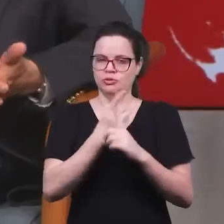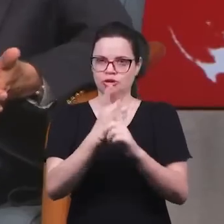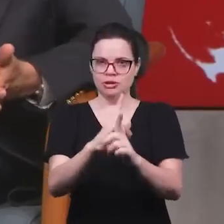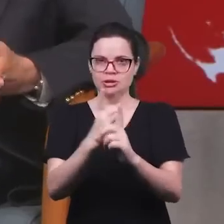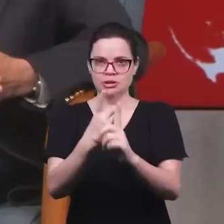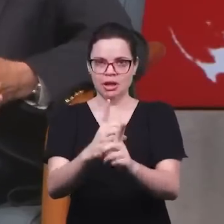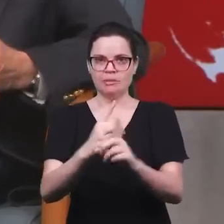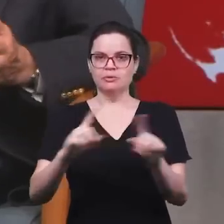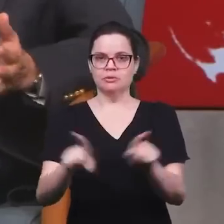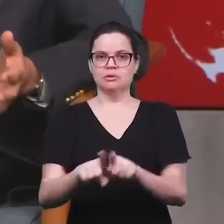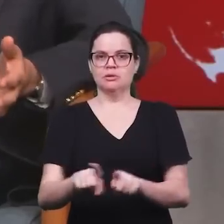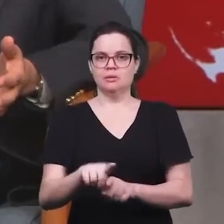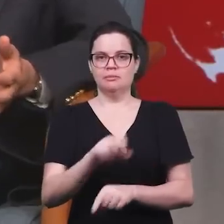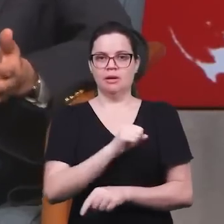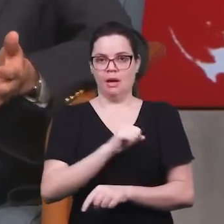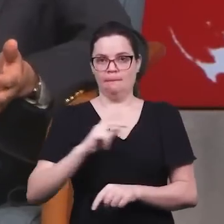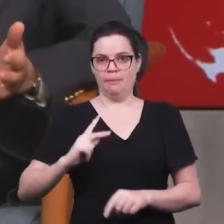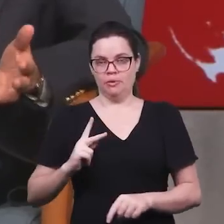apóstolos, discípulos, porque